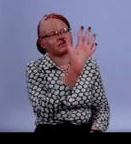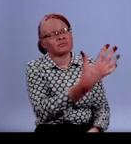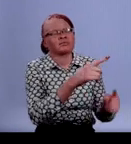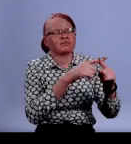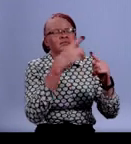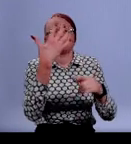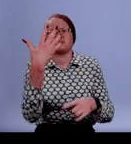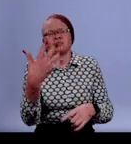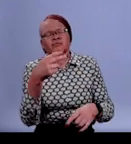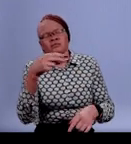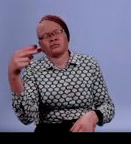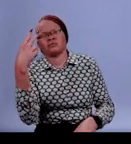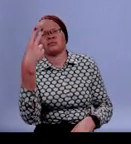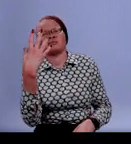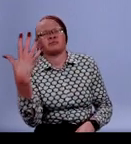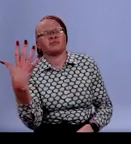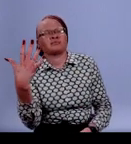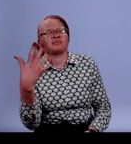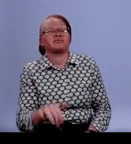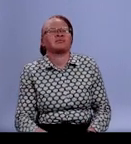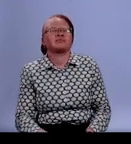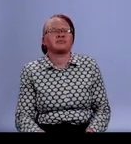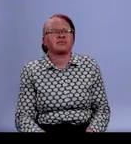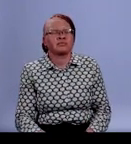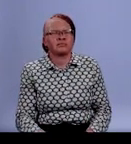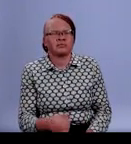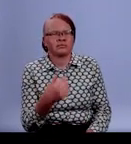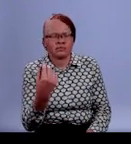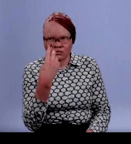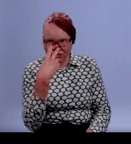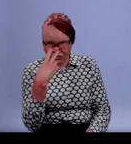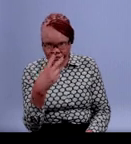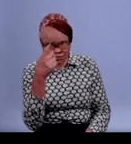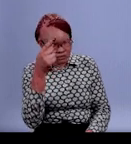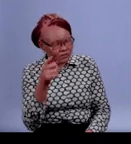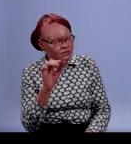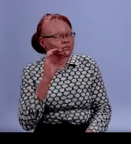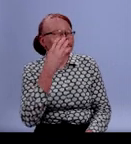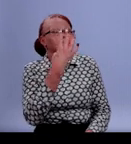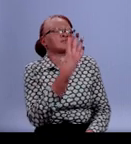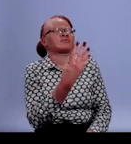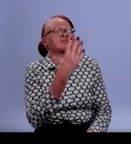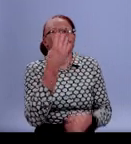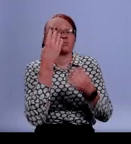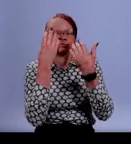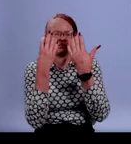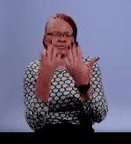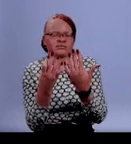5 x 5 = 25 é não observamos que